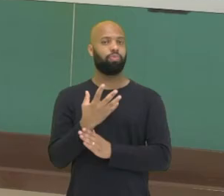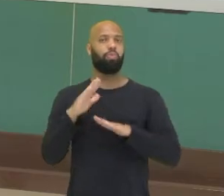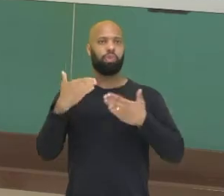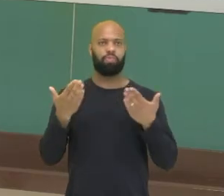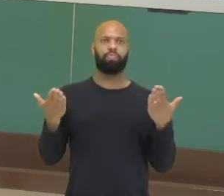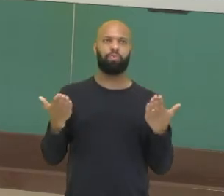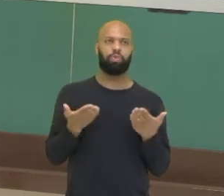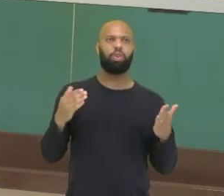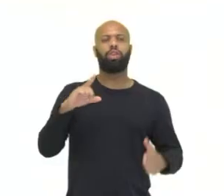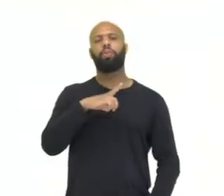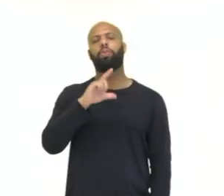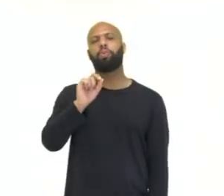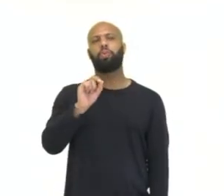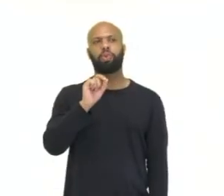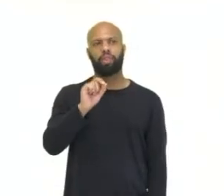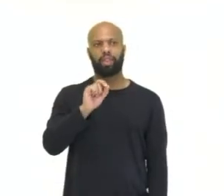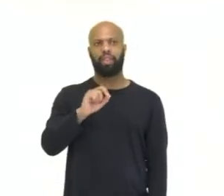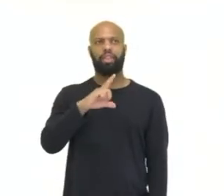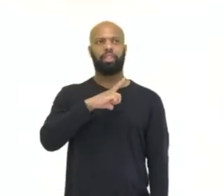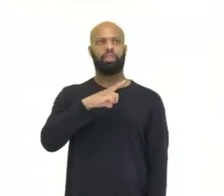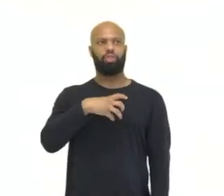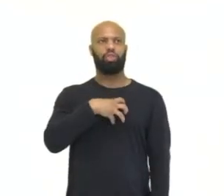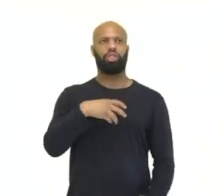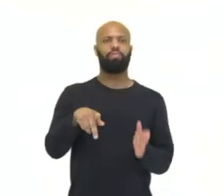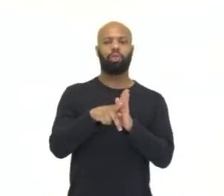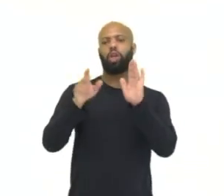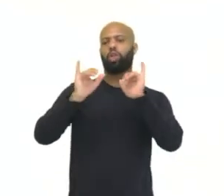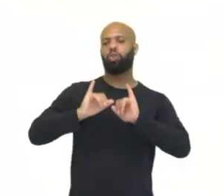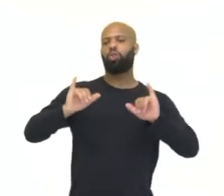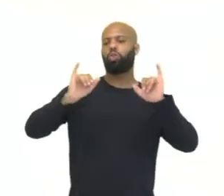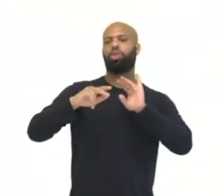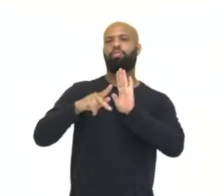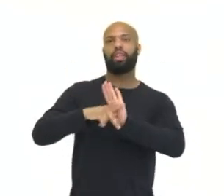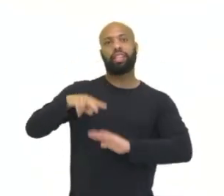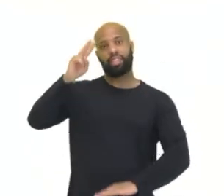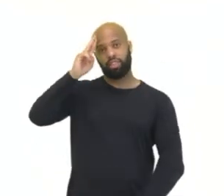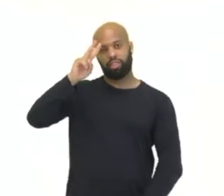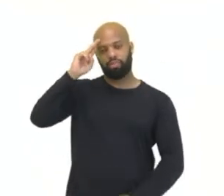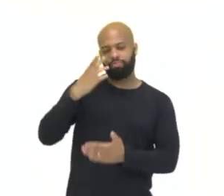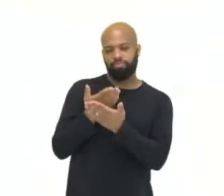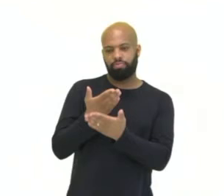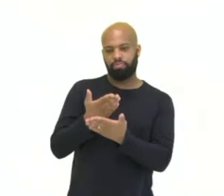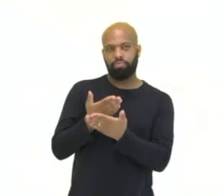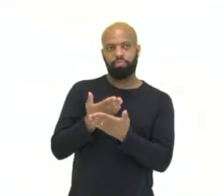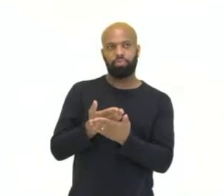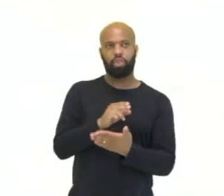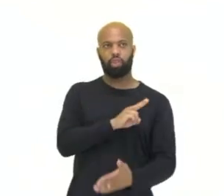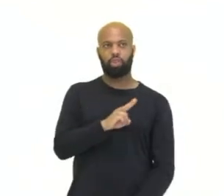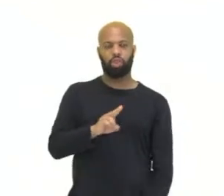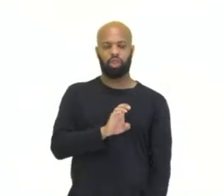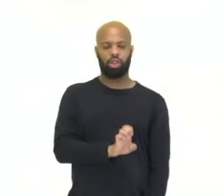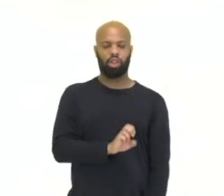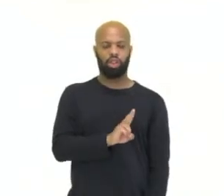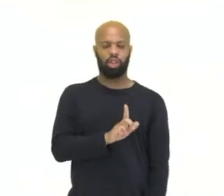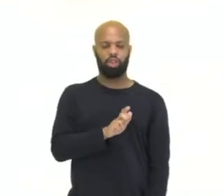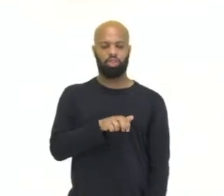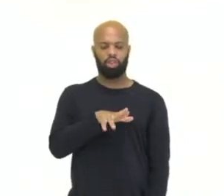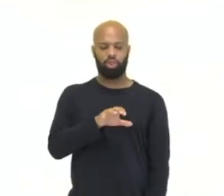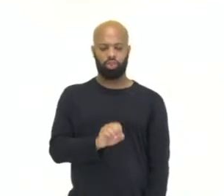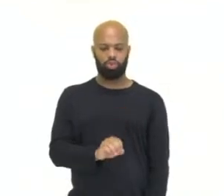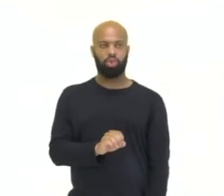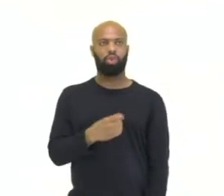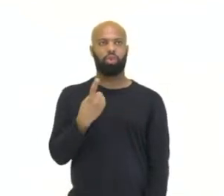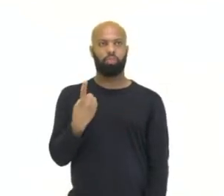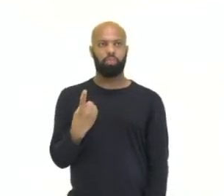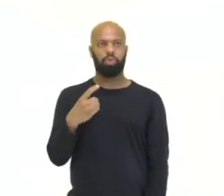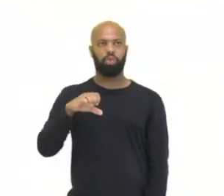aqui para vocês, né, e uma versão divulgada, né, pelo historiador Eugênio Egas em 1909, que a